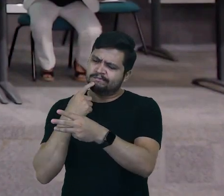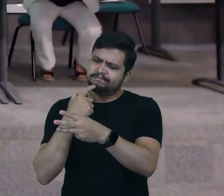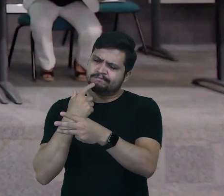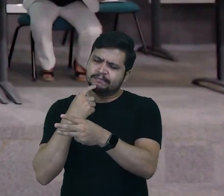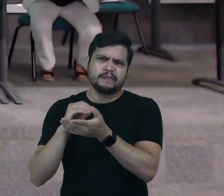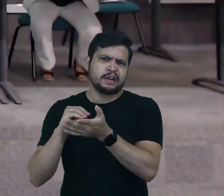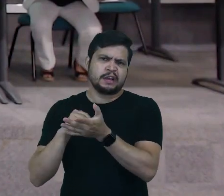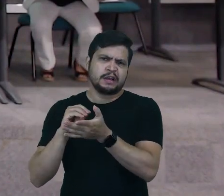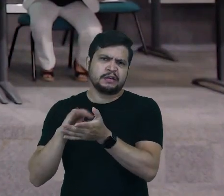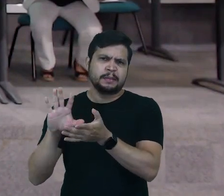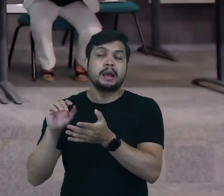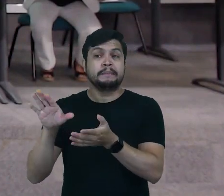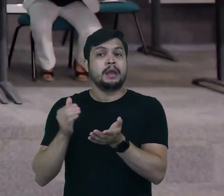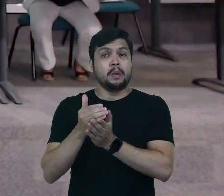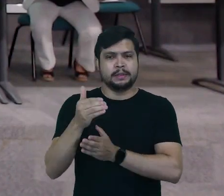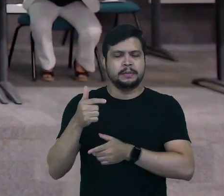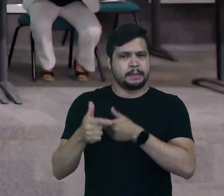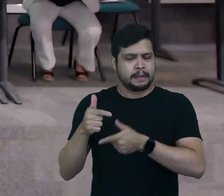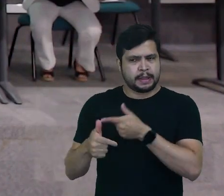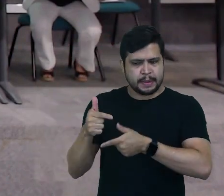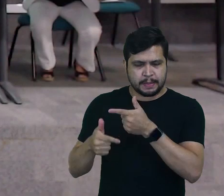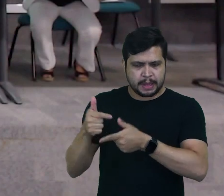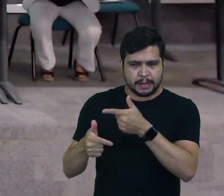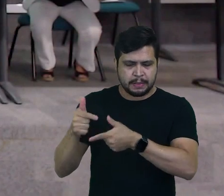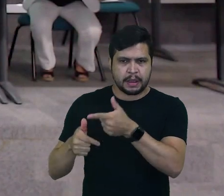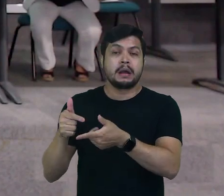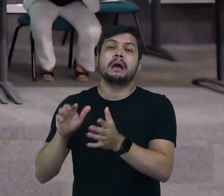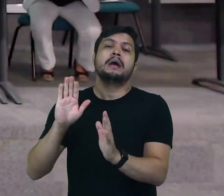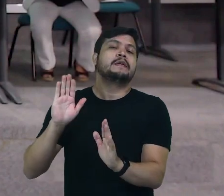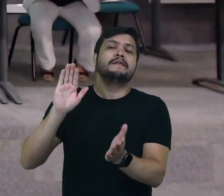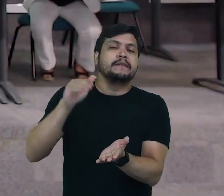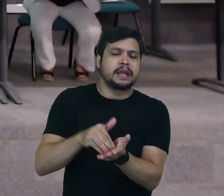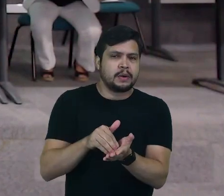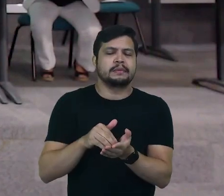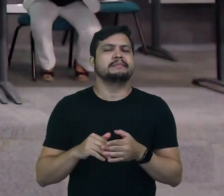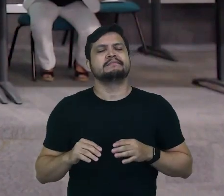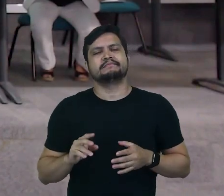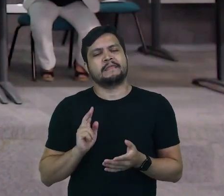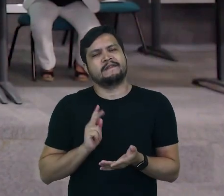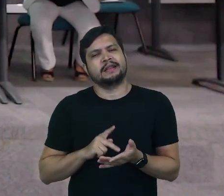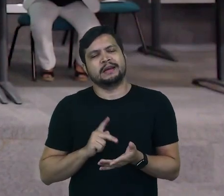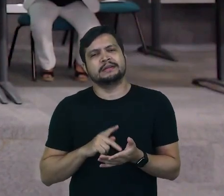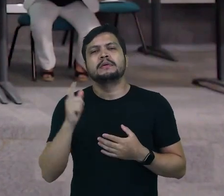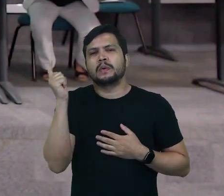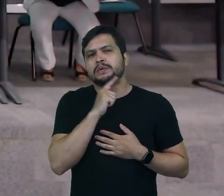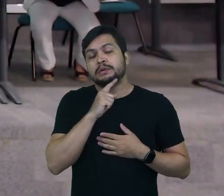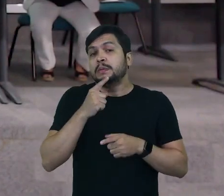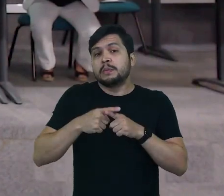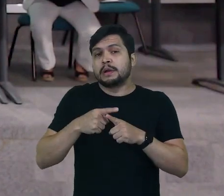começou a trabalhar isso, trabalhamos isso numa escala maior na Rota do Cordeiro, e no final das contas isso. E realmente